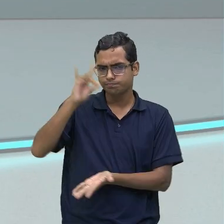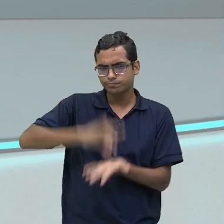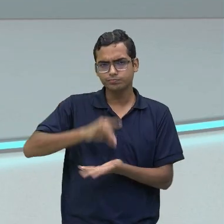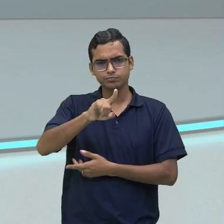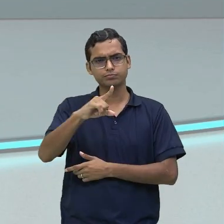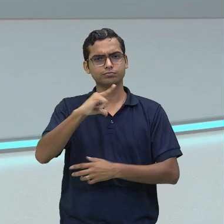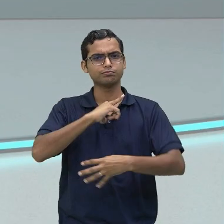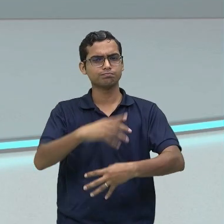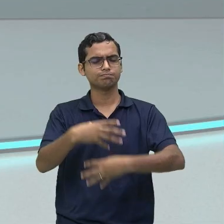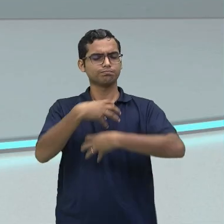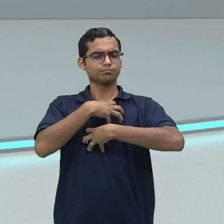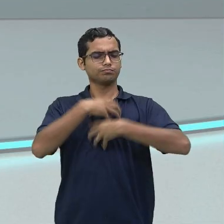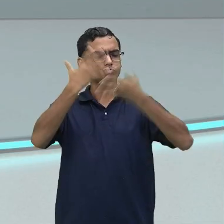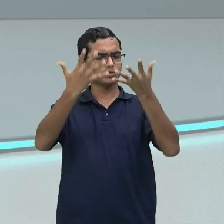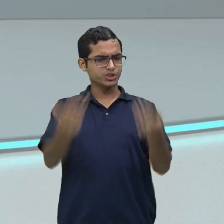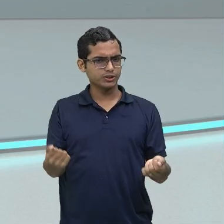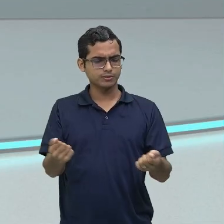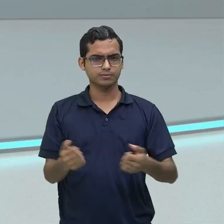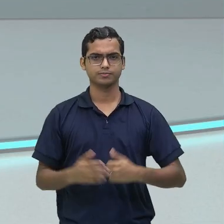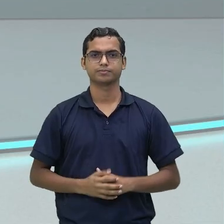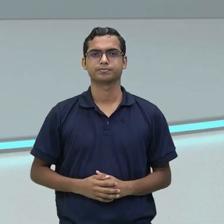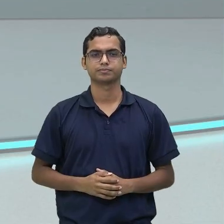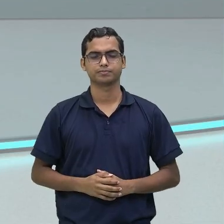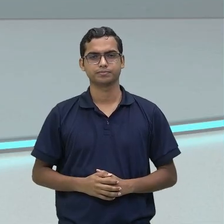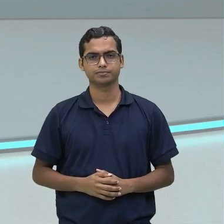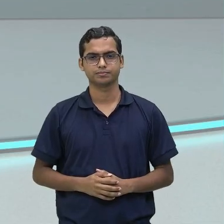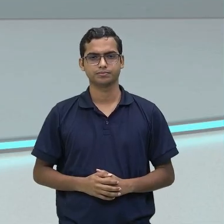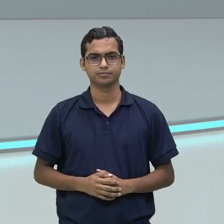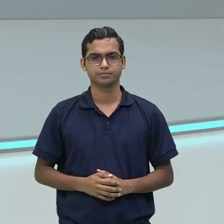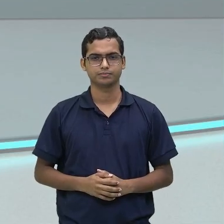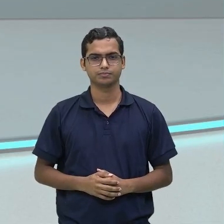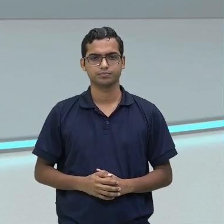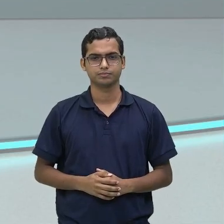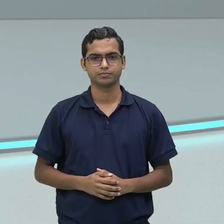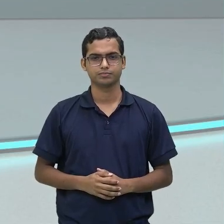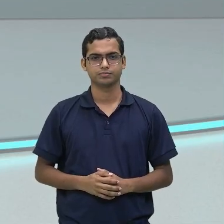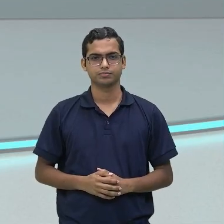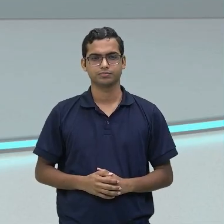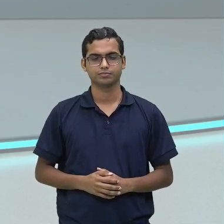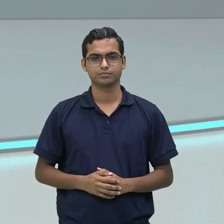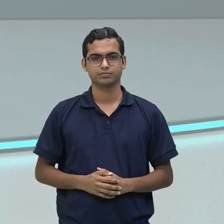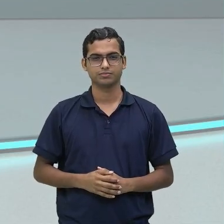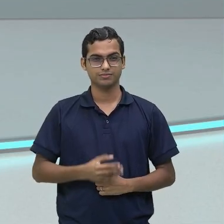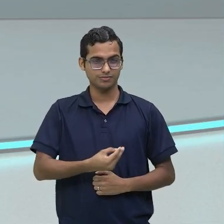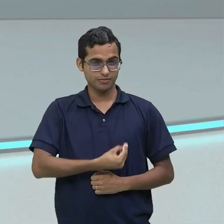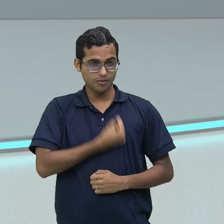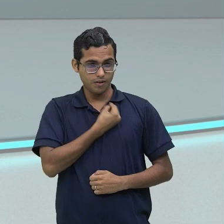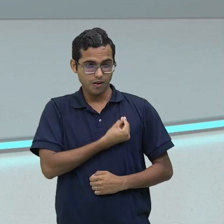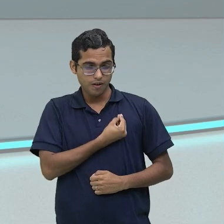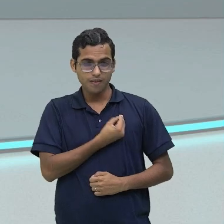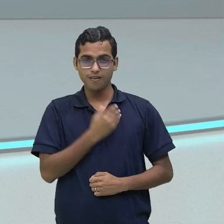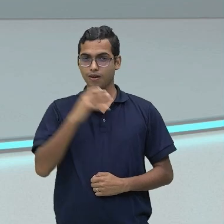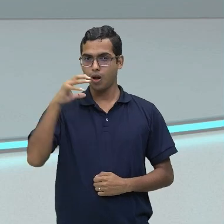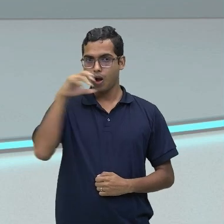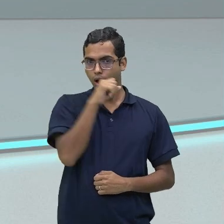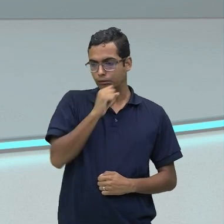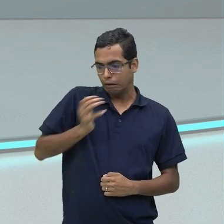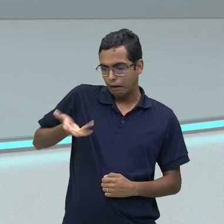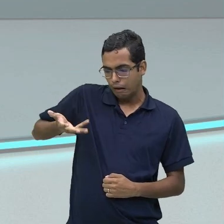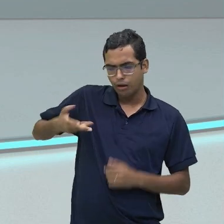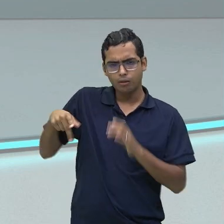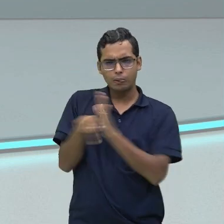se permite. Por isso, a vida passa muito rápido e a gente precisa se colocar também num